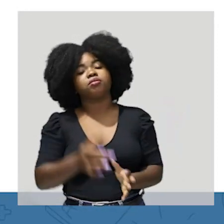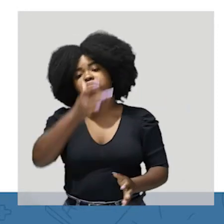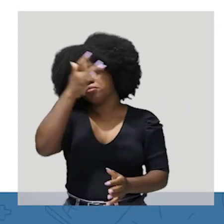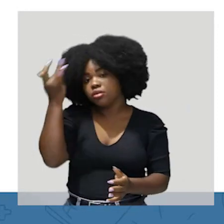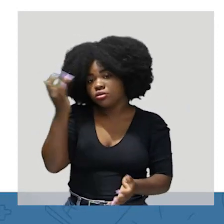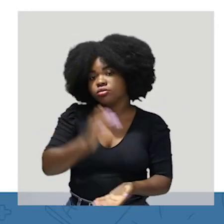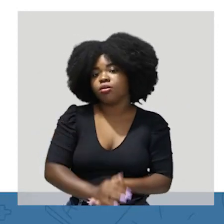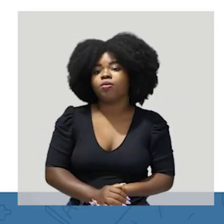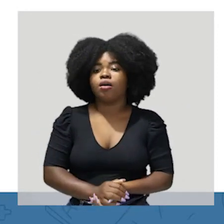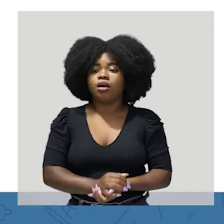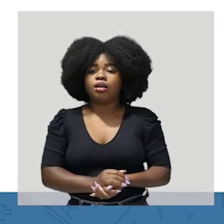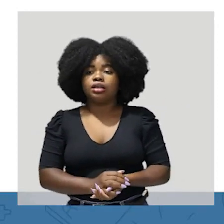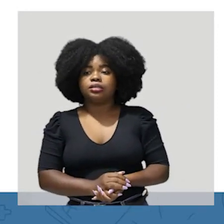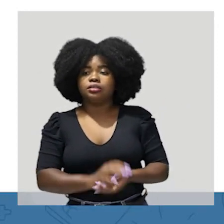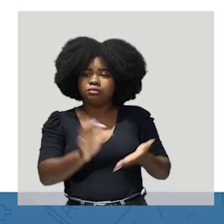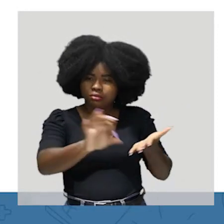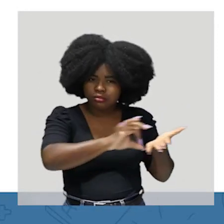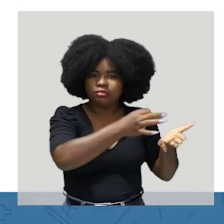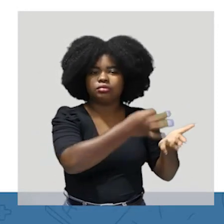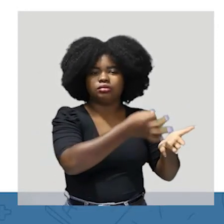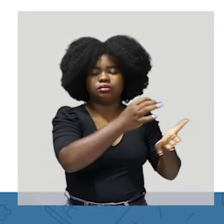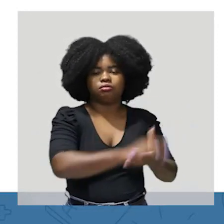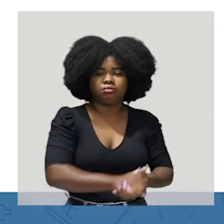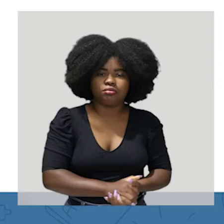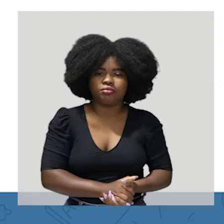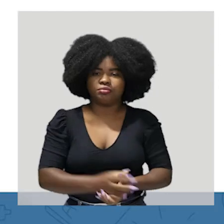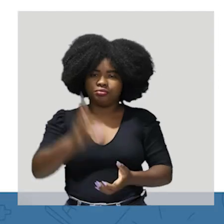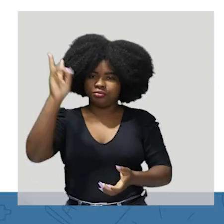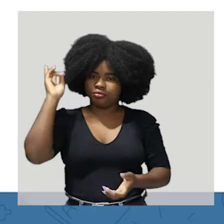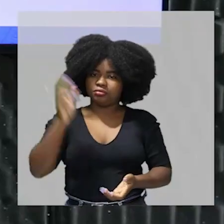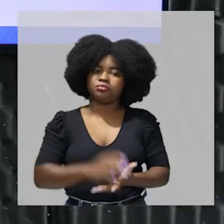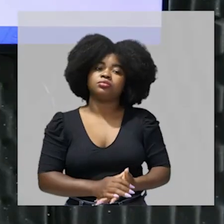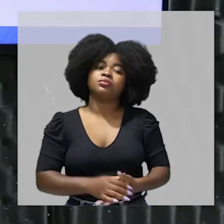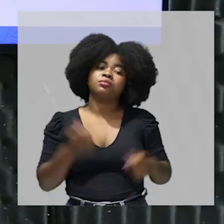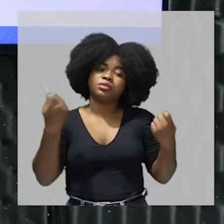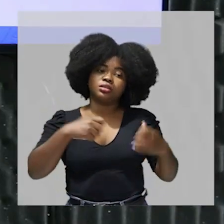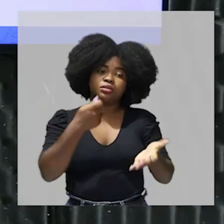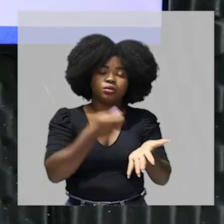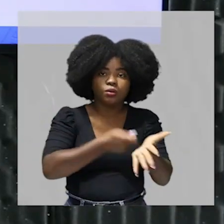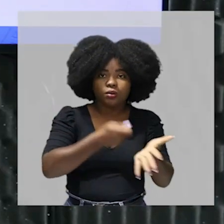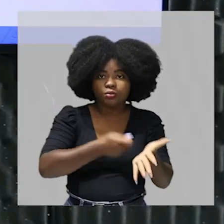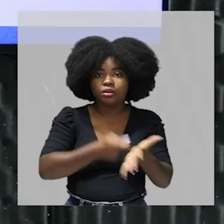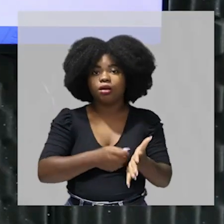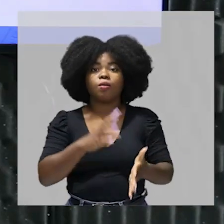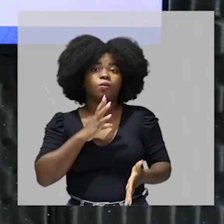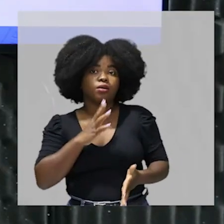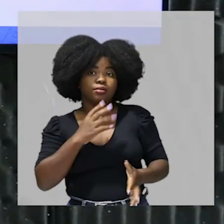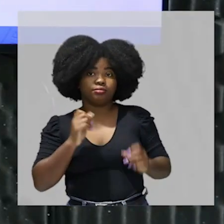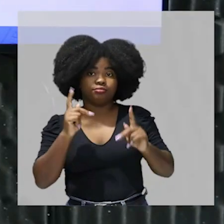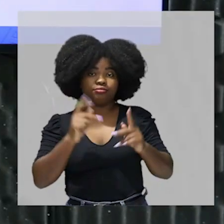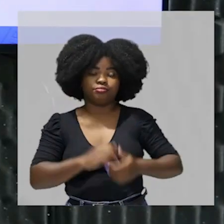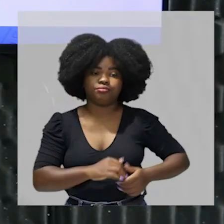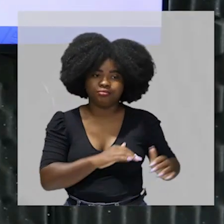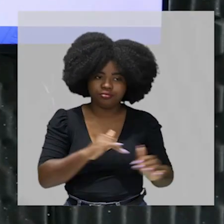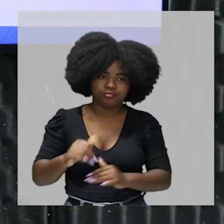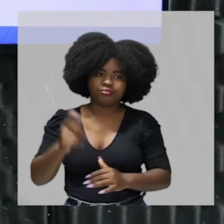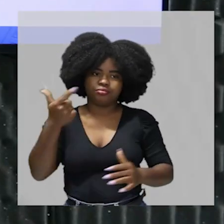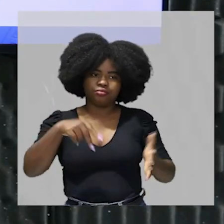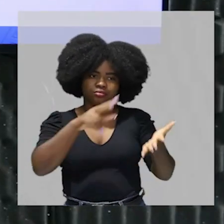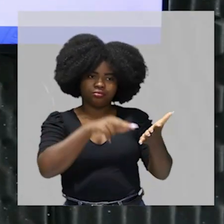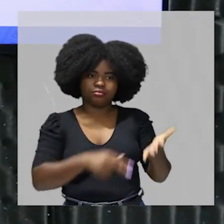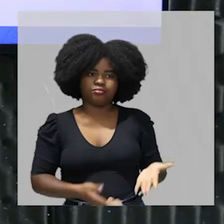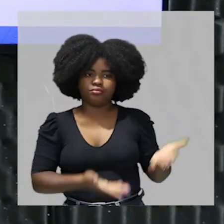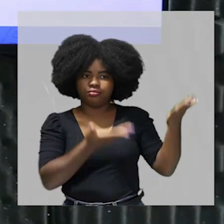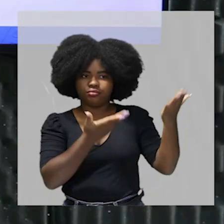por exemplo na Uema as obras são lançadas você tem Obrigatoriamente que conhecê-las se não você vai ficar perdido tá após